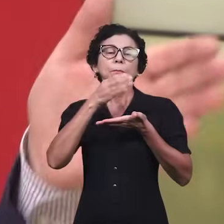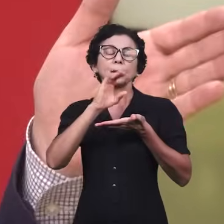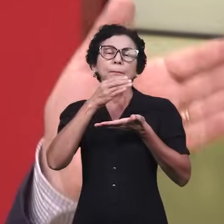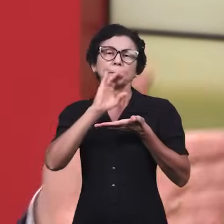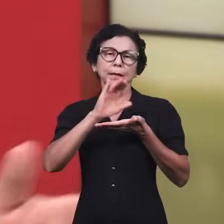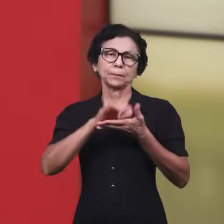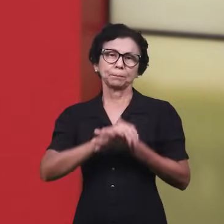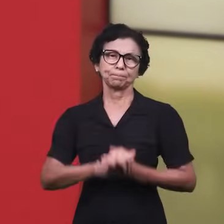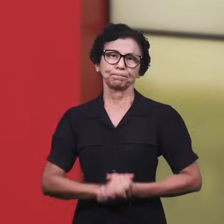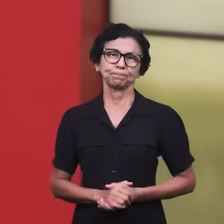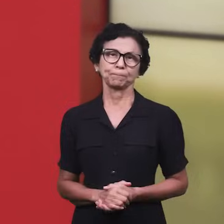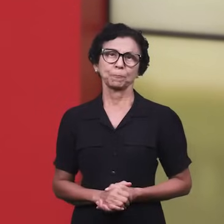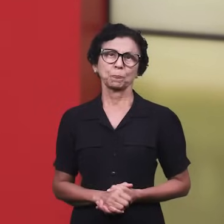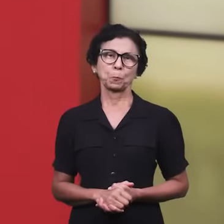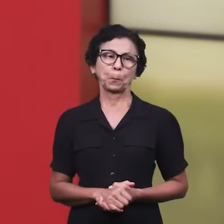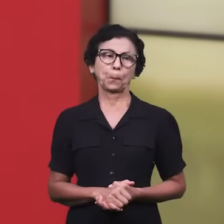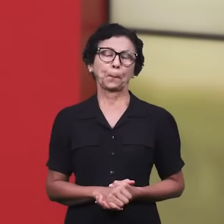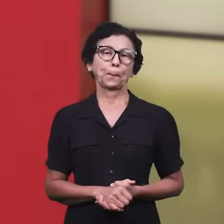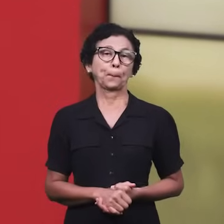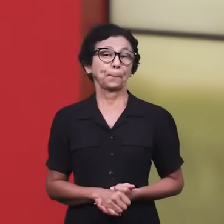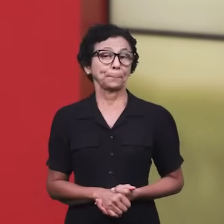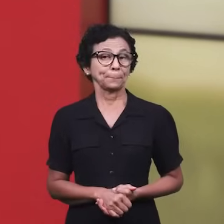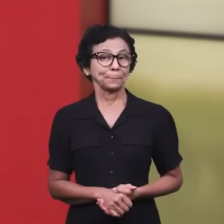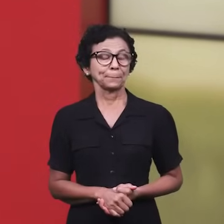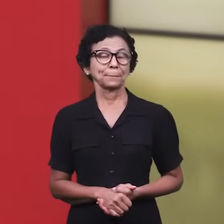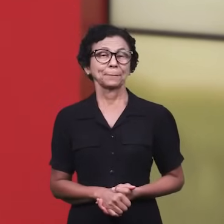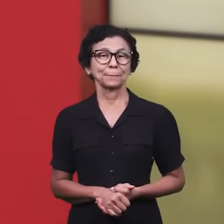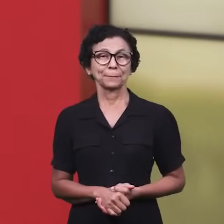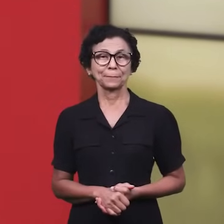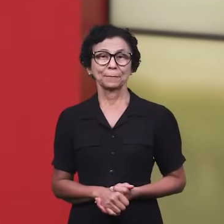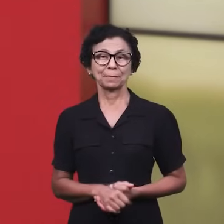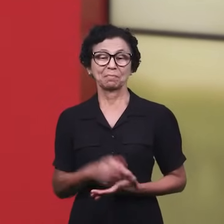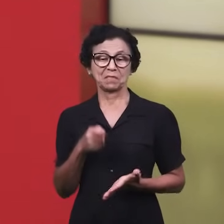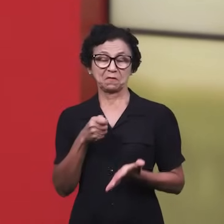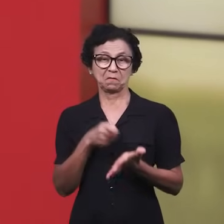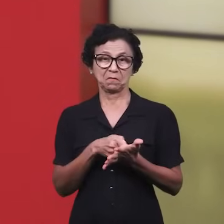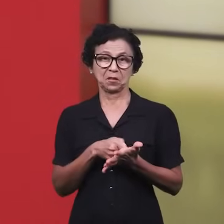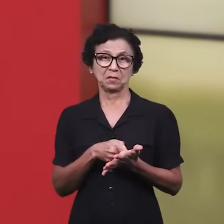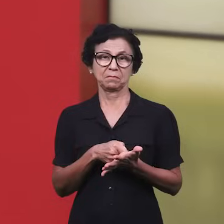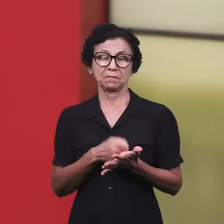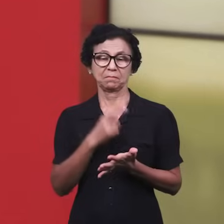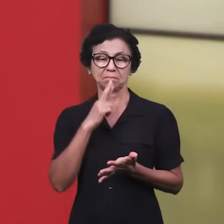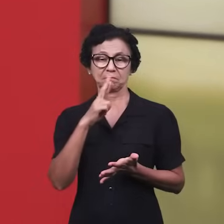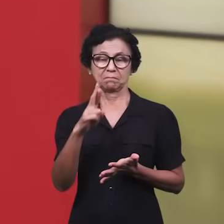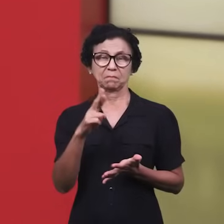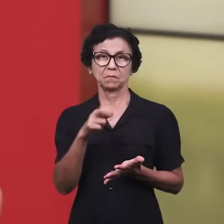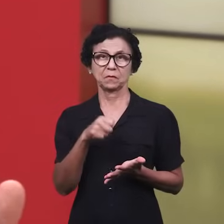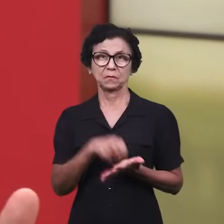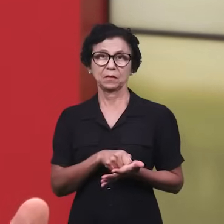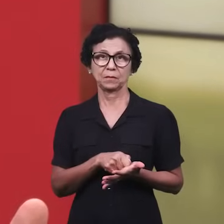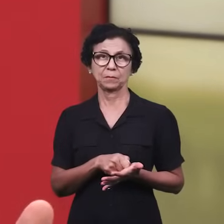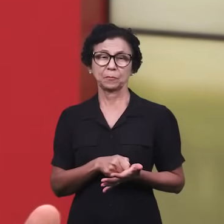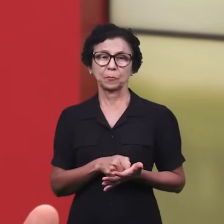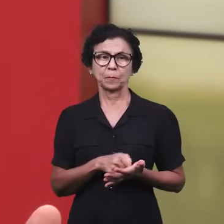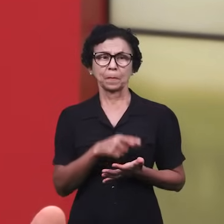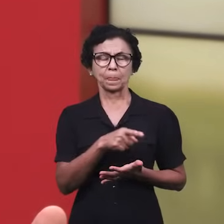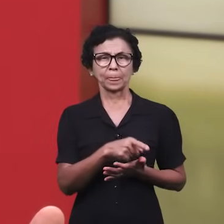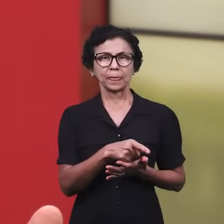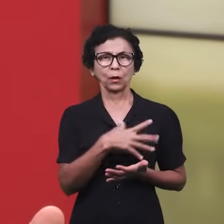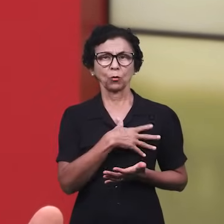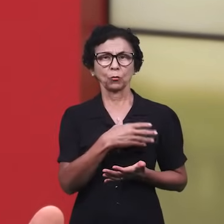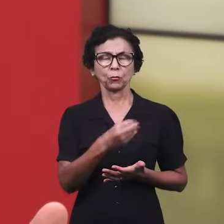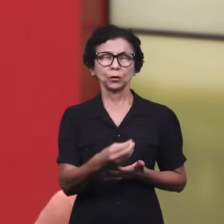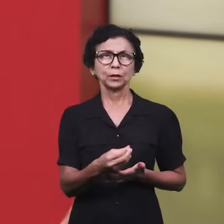categórica isso que o pastor Pit falou eles falaram como se jadab tivesse ali mas não jadab tinha vivido aproximadamente